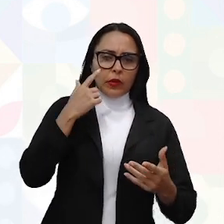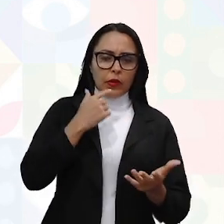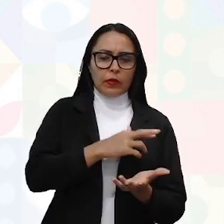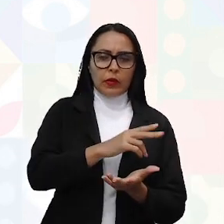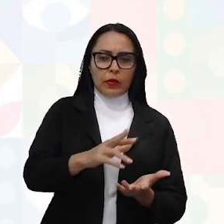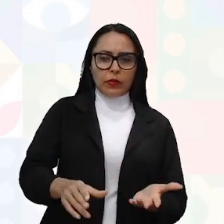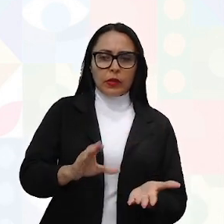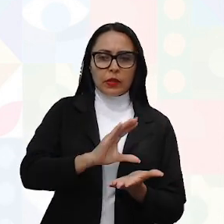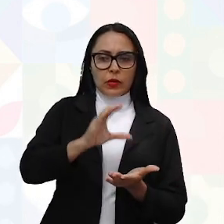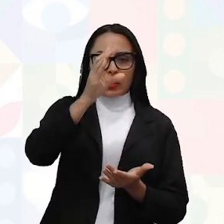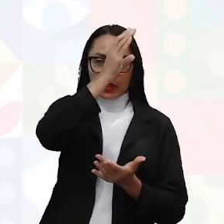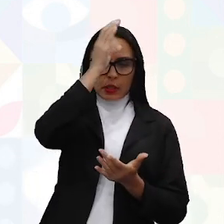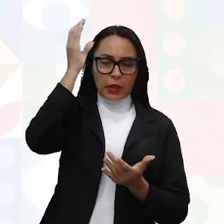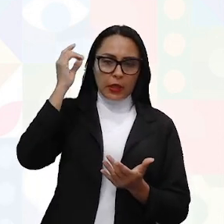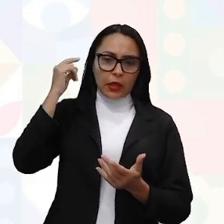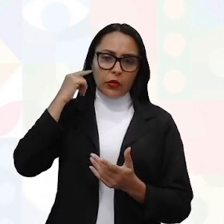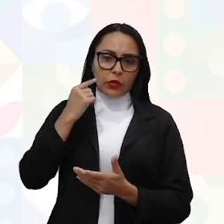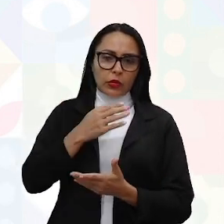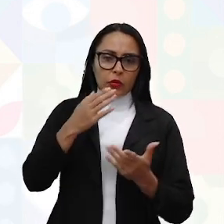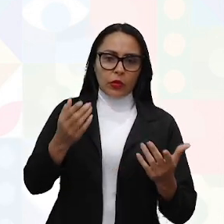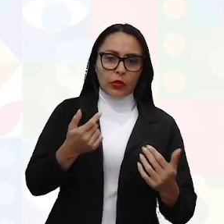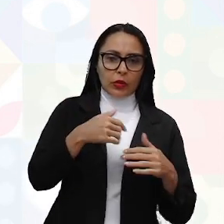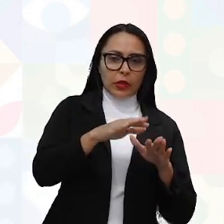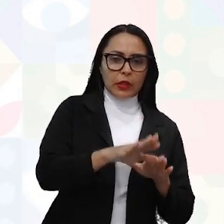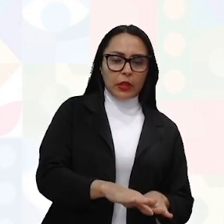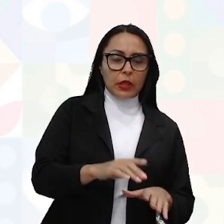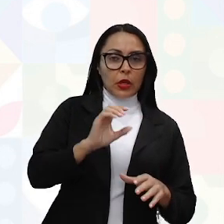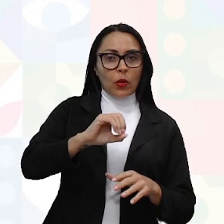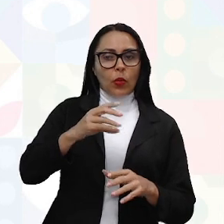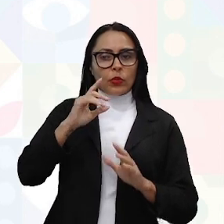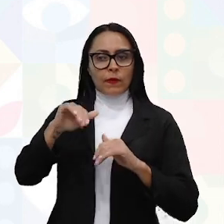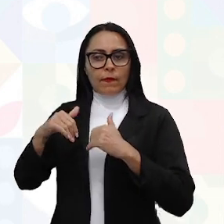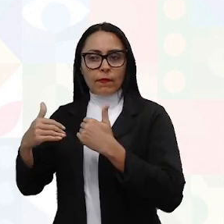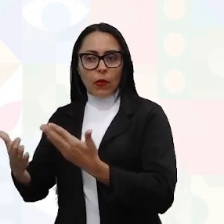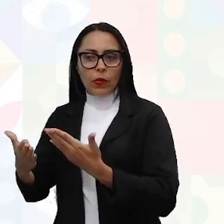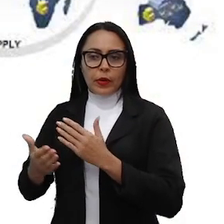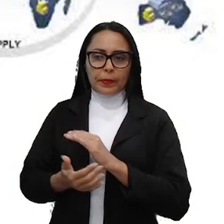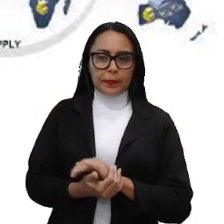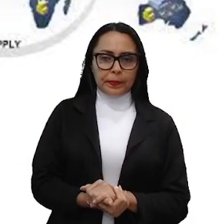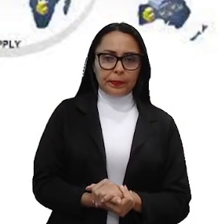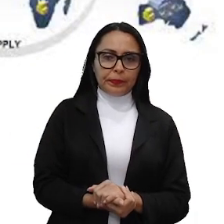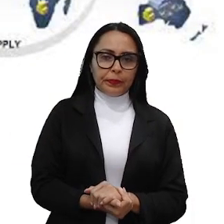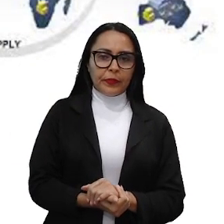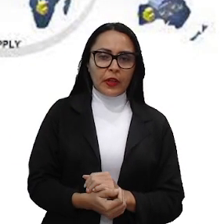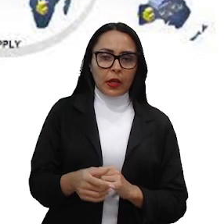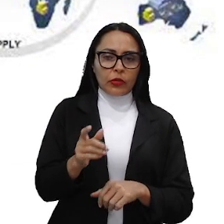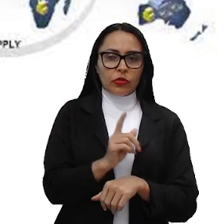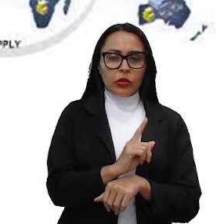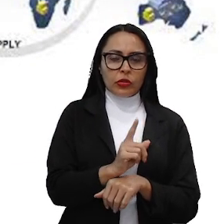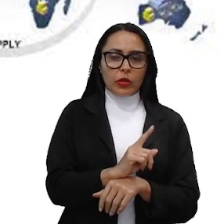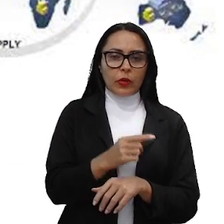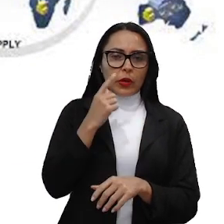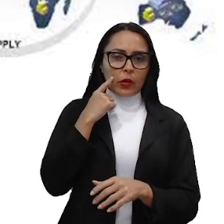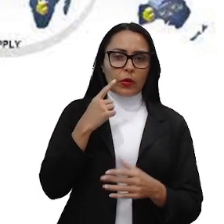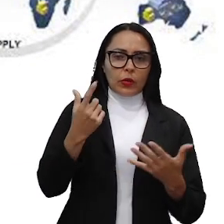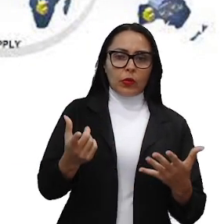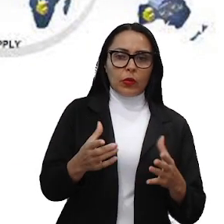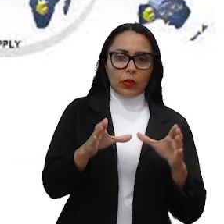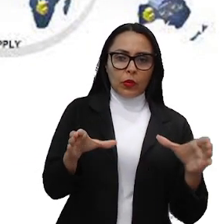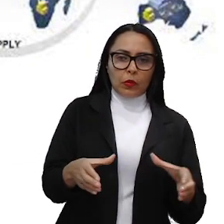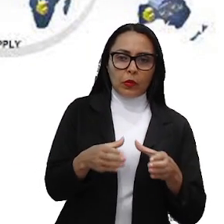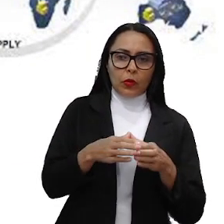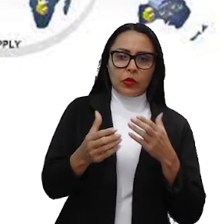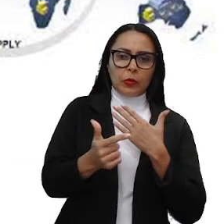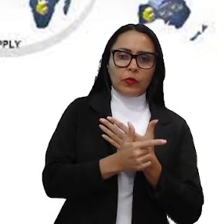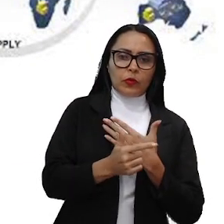fornecedores e clientes, tanto domésticos quanto estrangeiros. A gestão da cadeia de suprimentos é composta por funções de